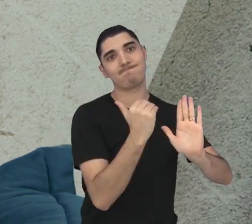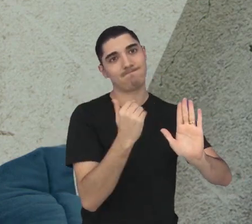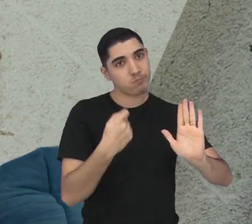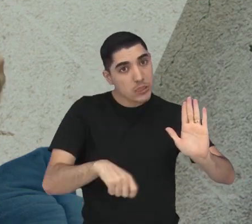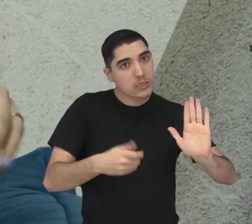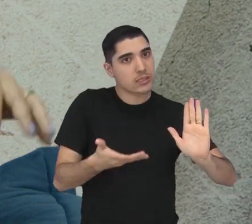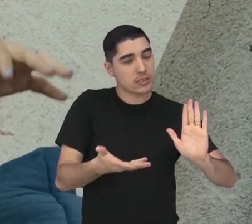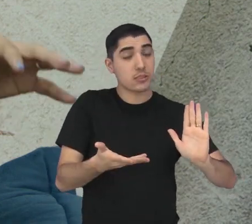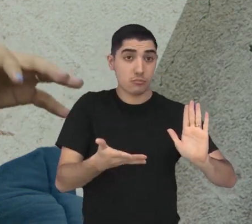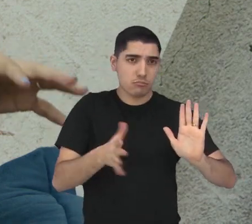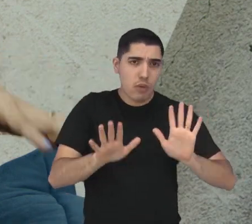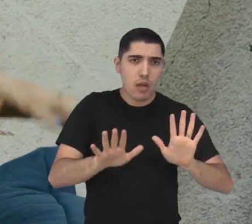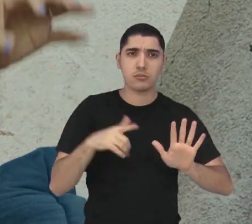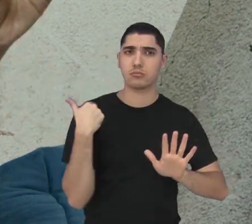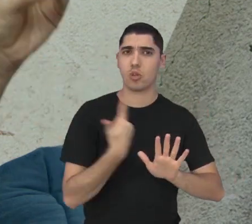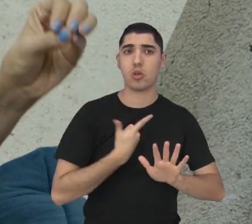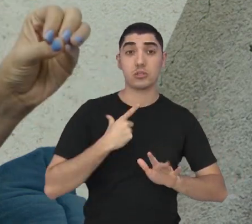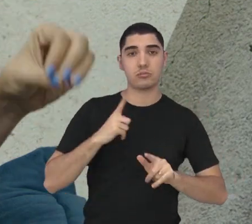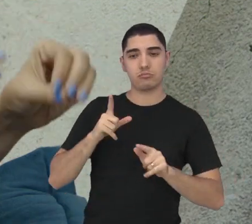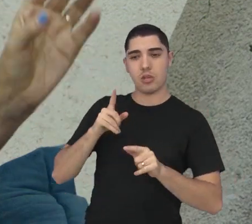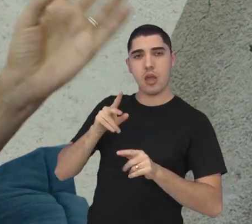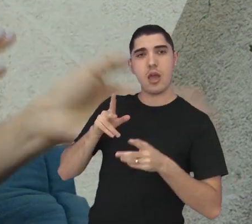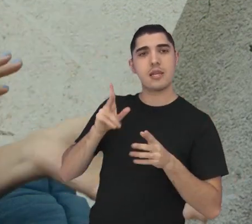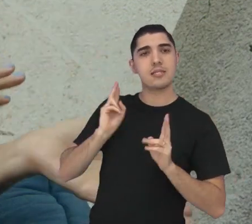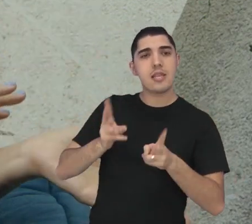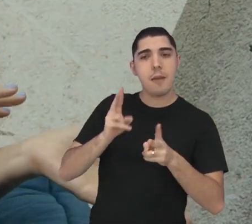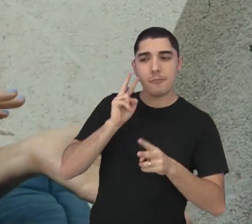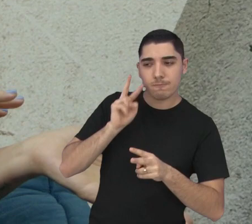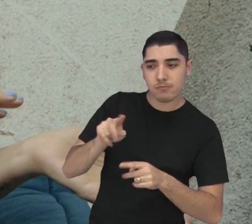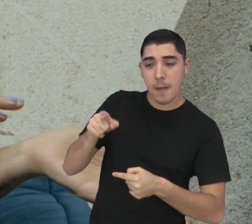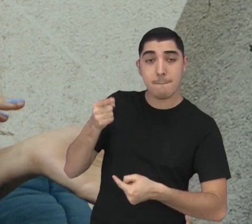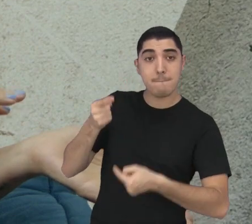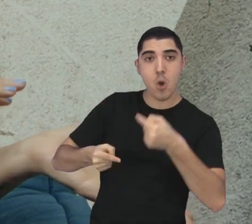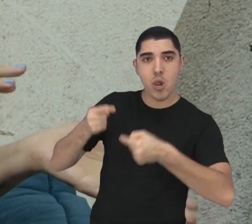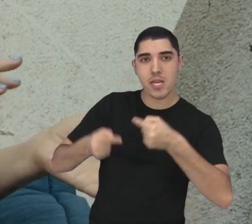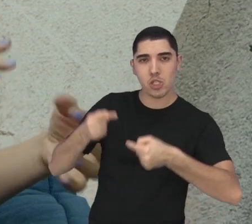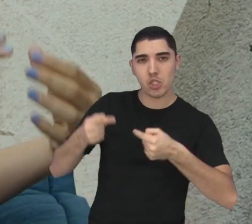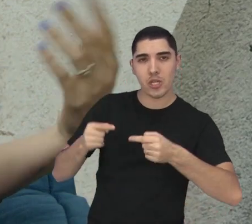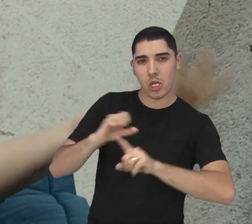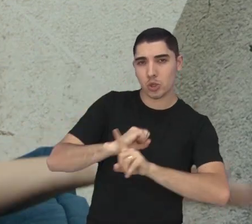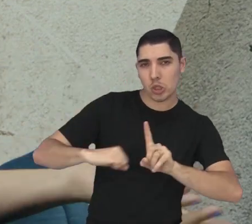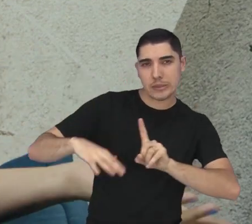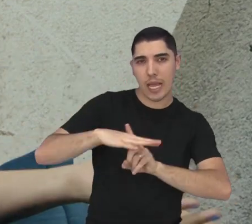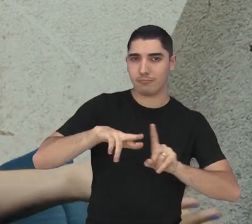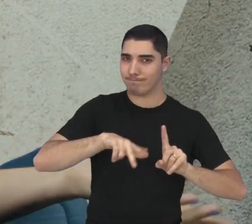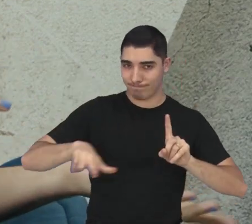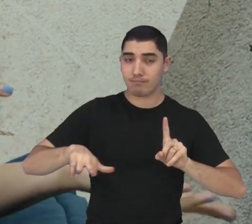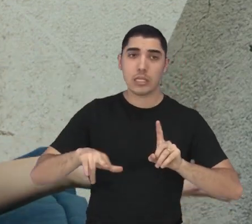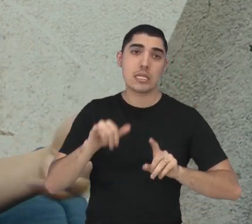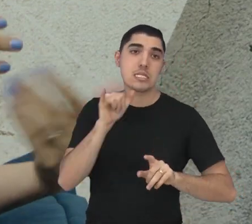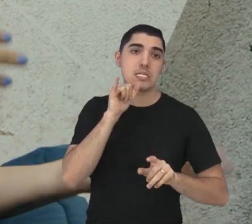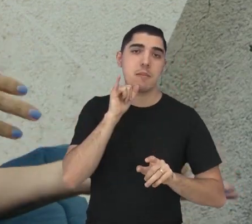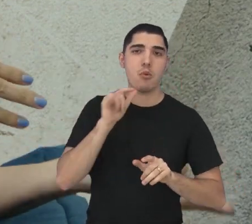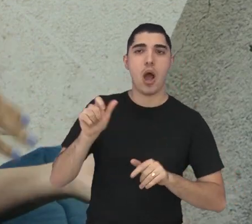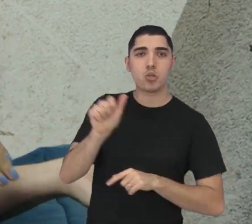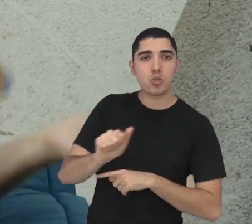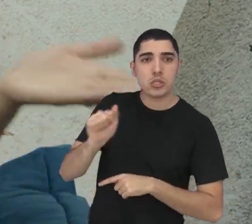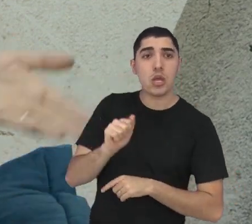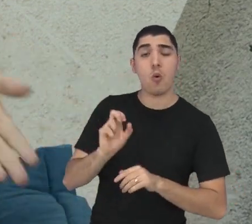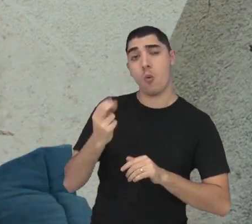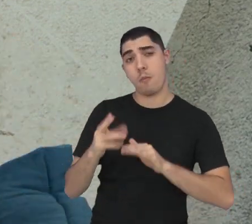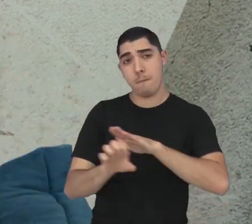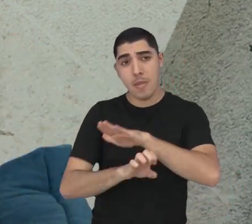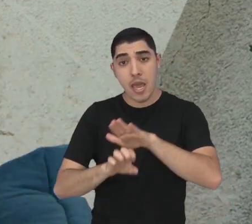mas temos também acesso às políticas sociais, né, às instituições de poder, que são aquelas instituições